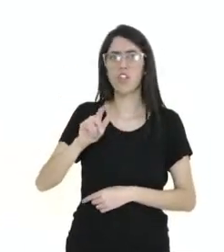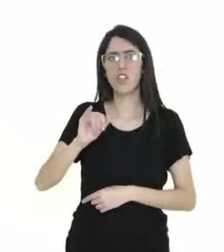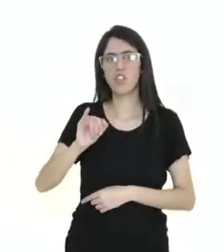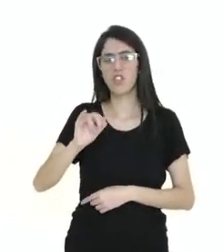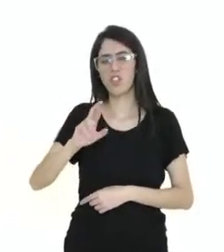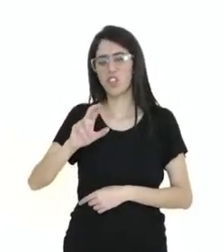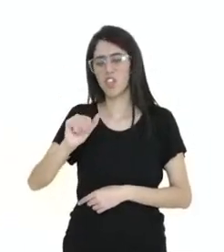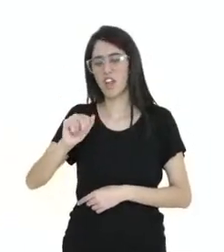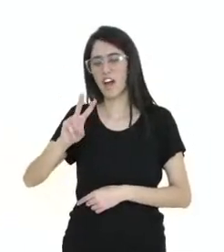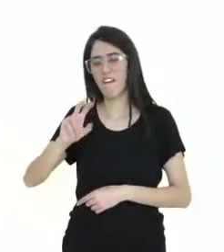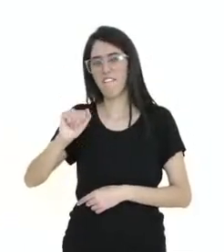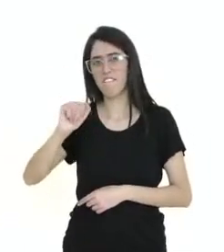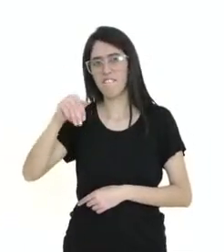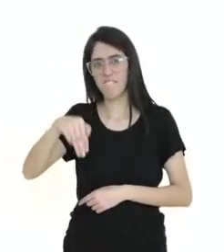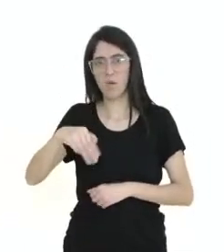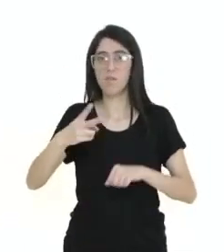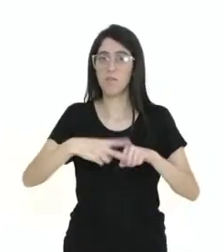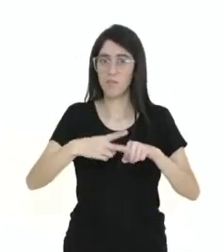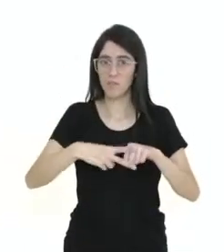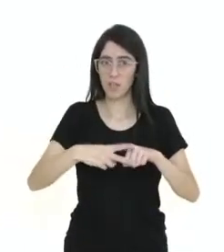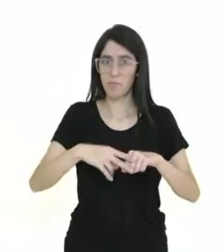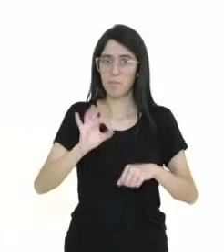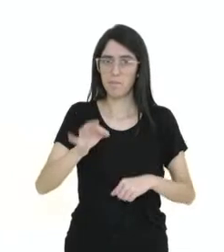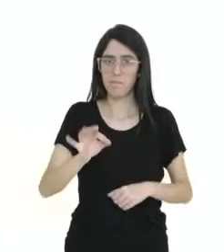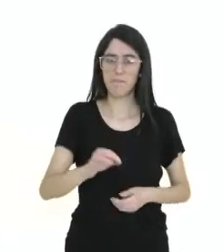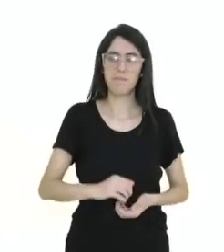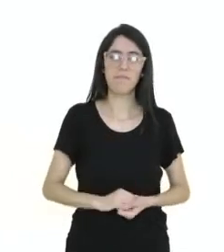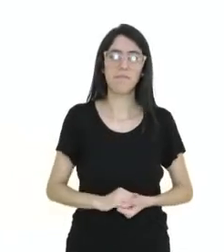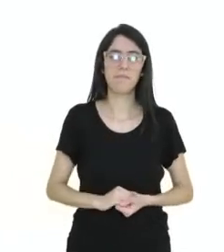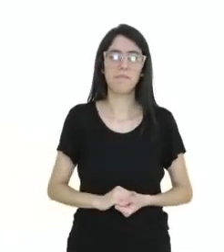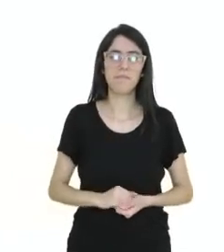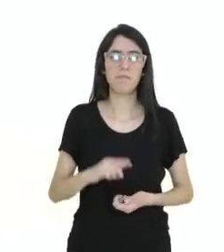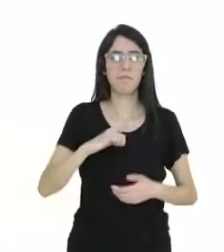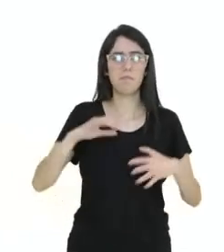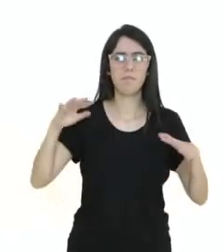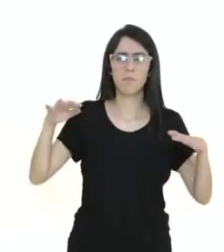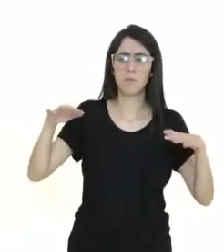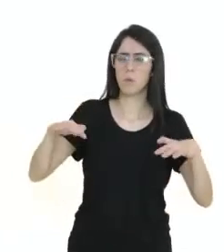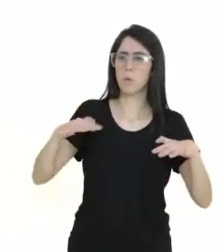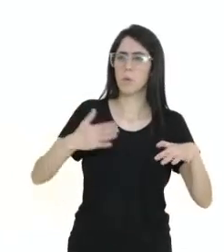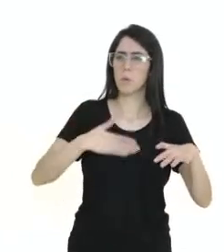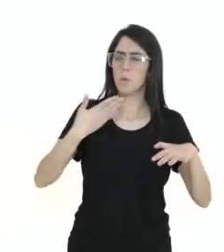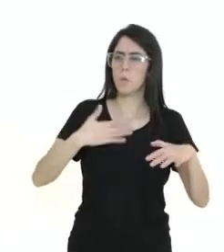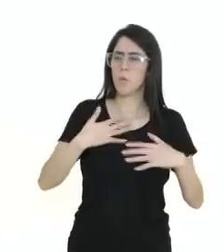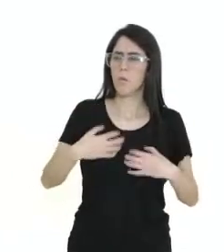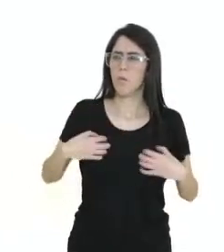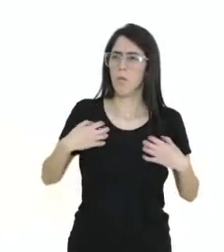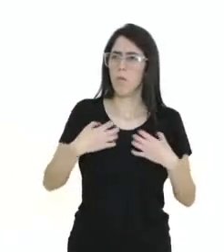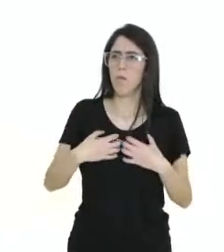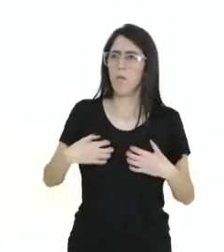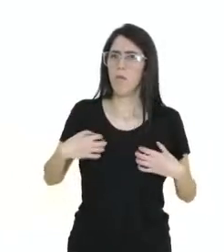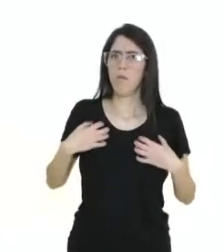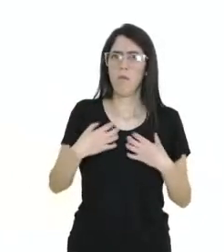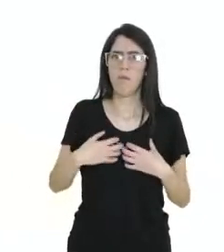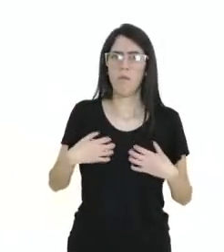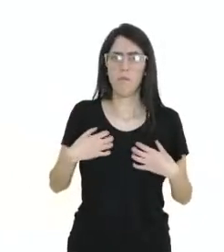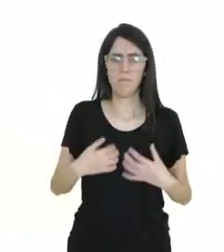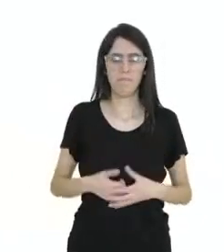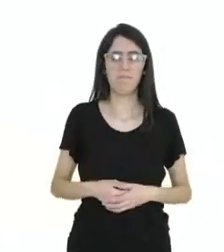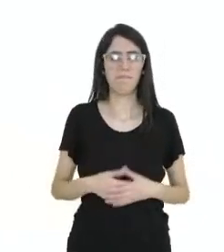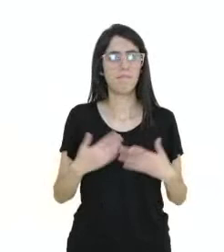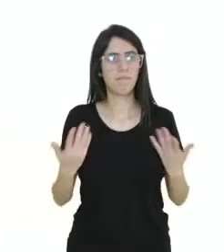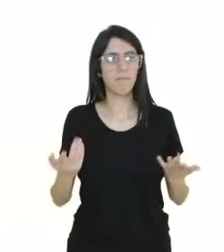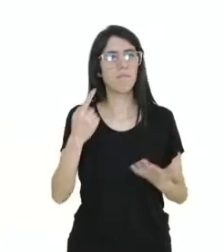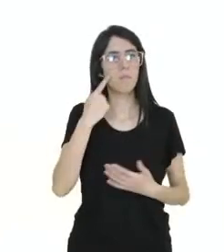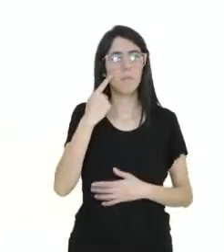está marcado em vermelhinho. Então giravam no ar nos últimos transes de uma teimosa agonia. Então, conferindo